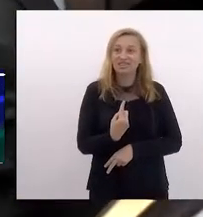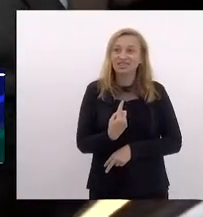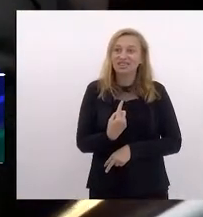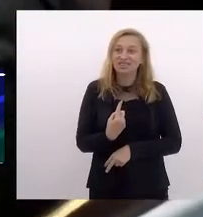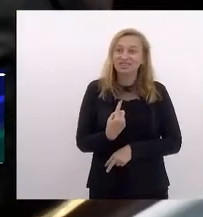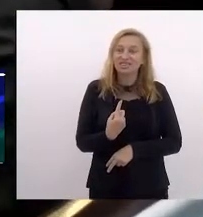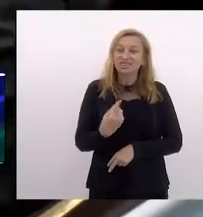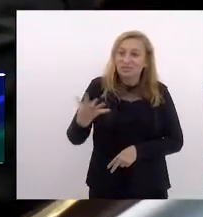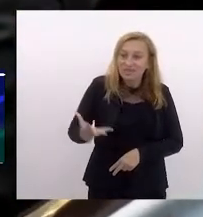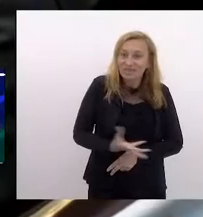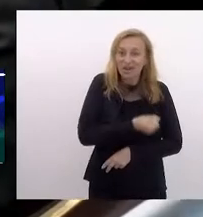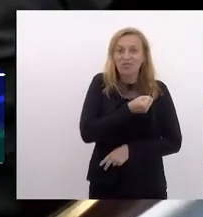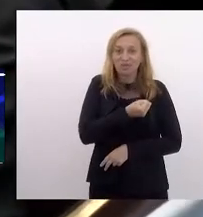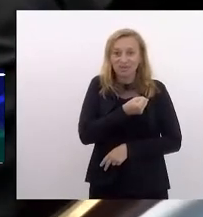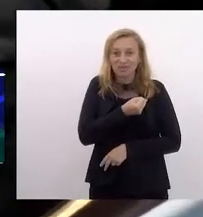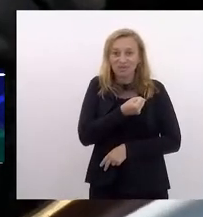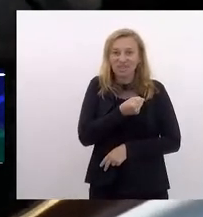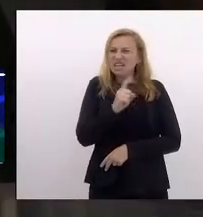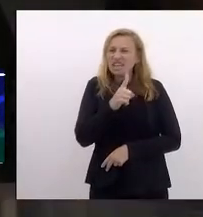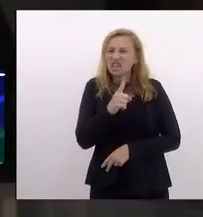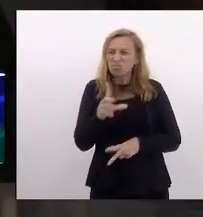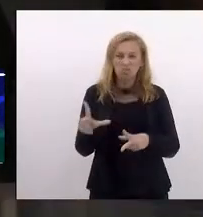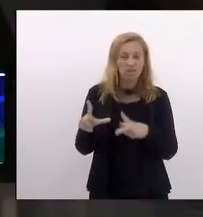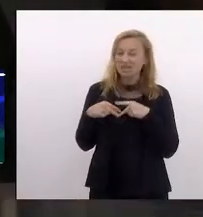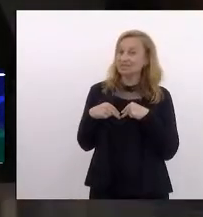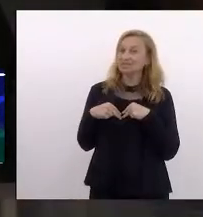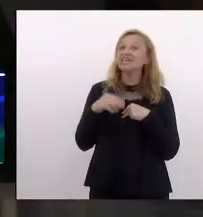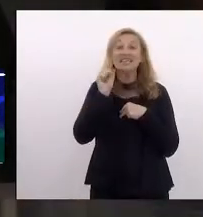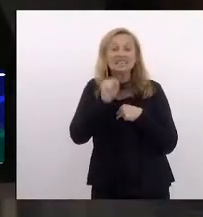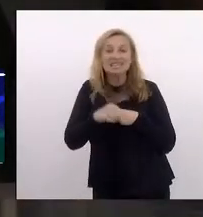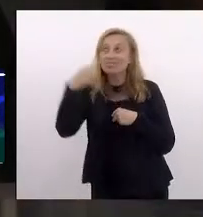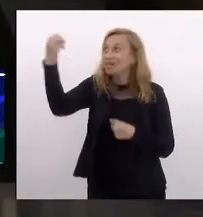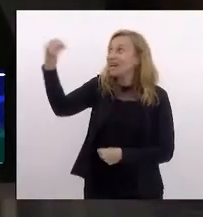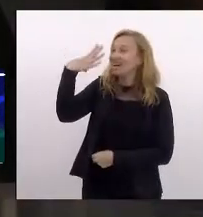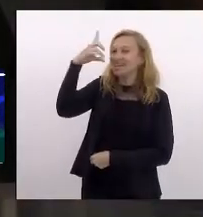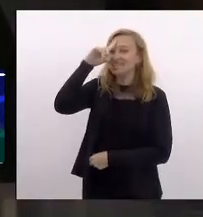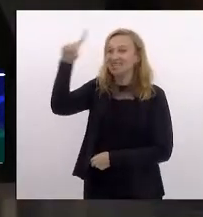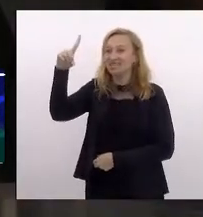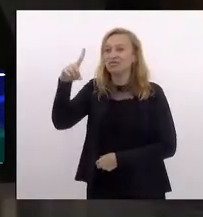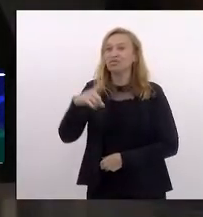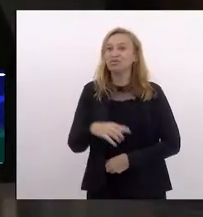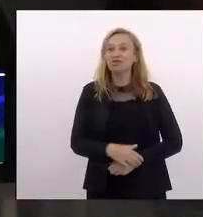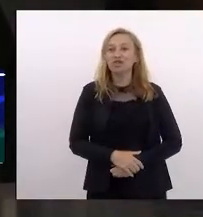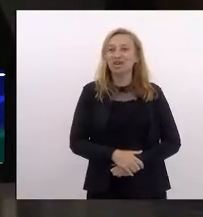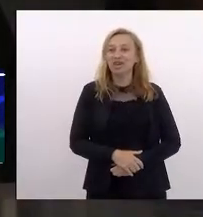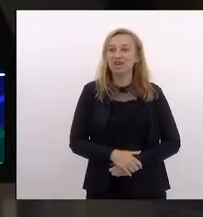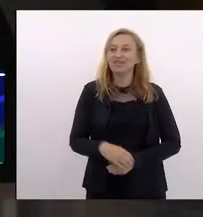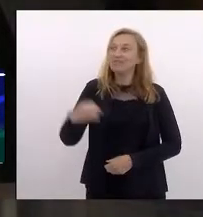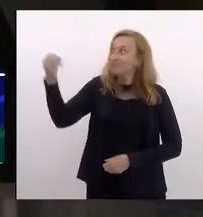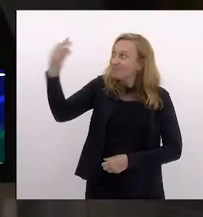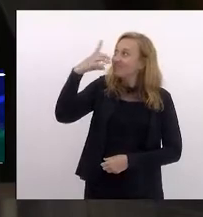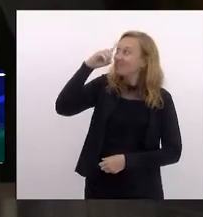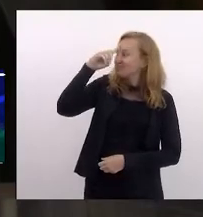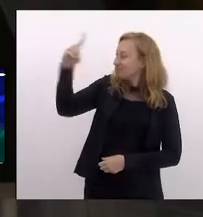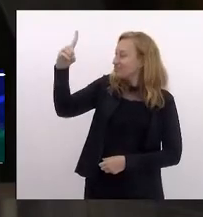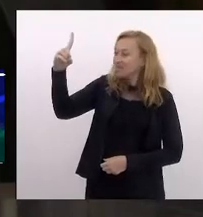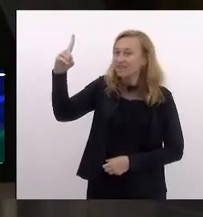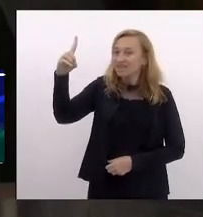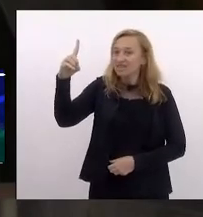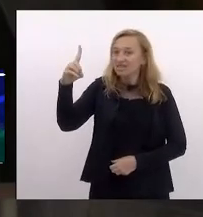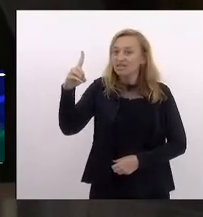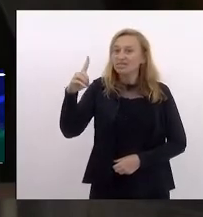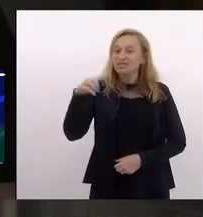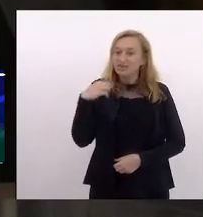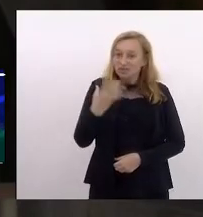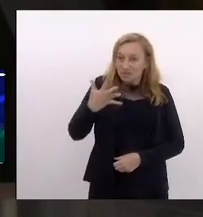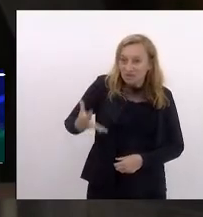somos salvos não por merecimento e sim pela graça de Deus pela graça de Deus nos